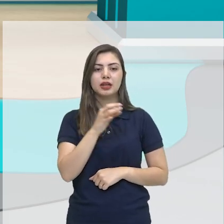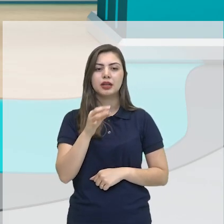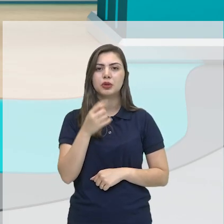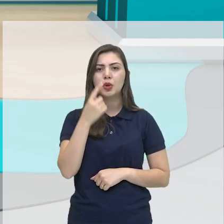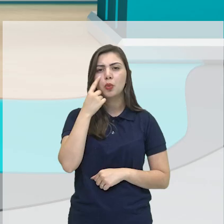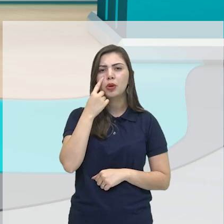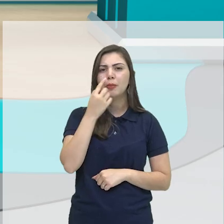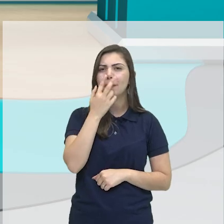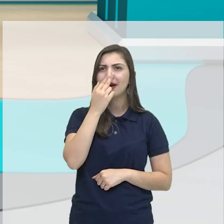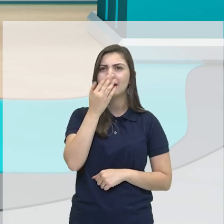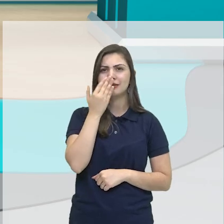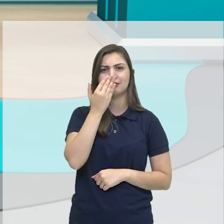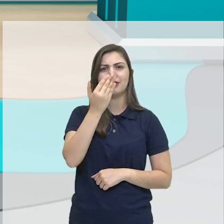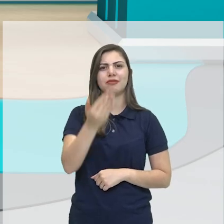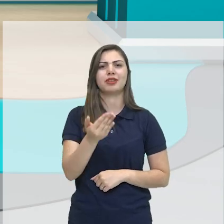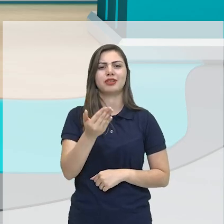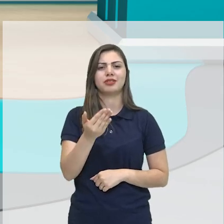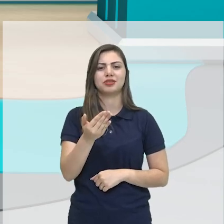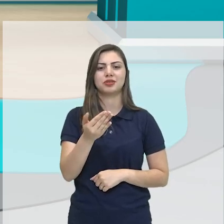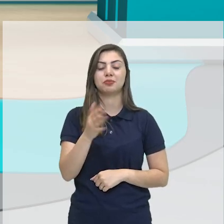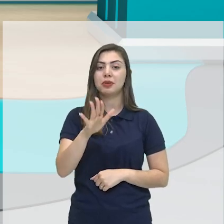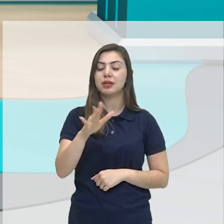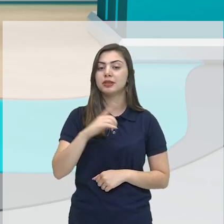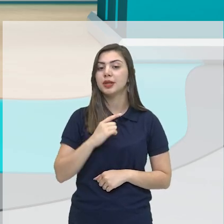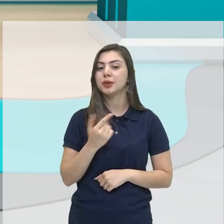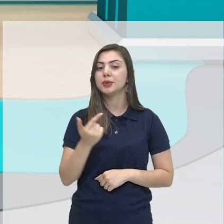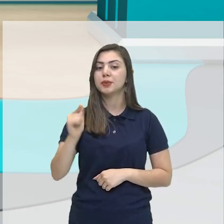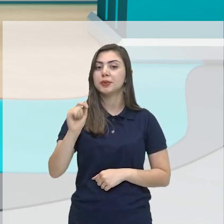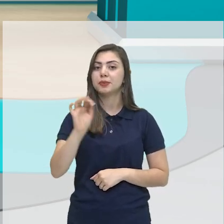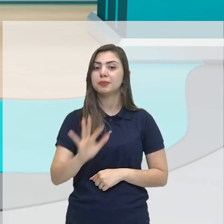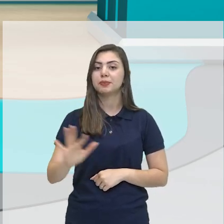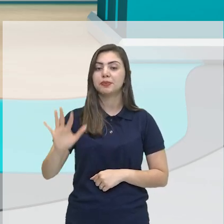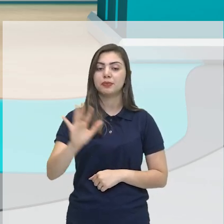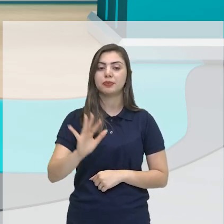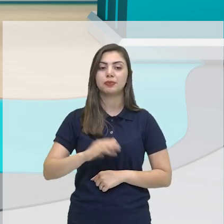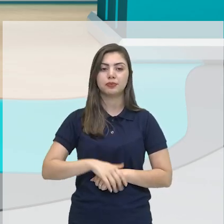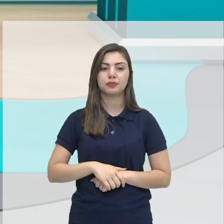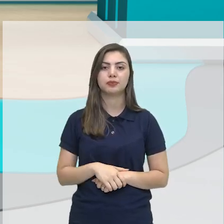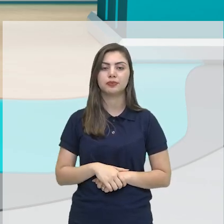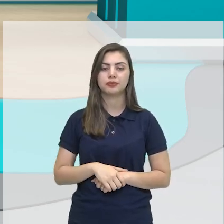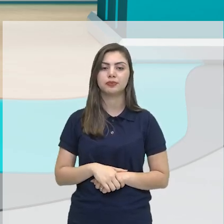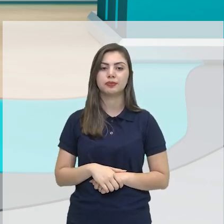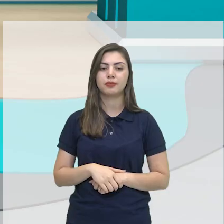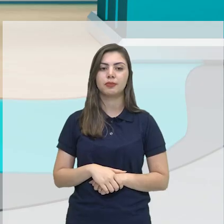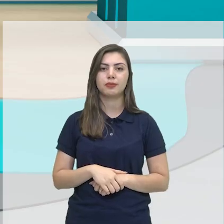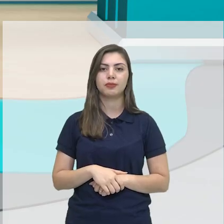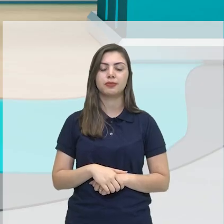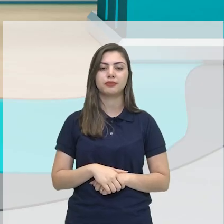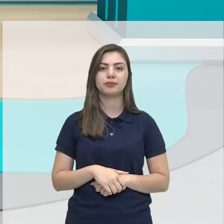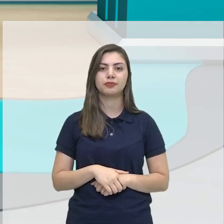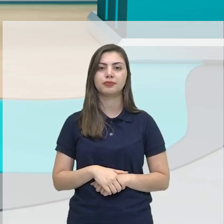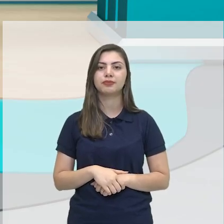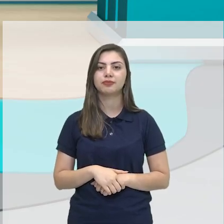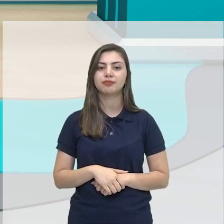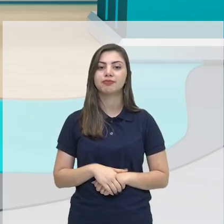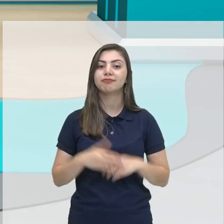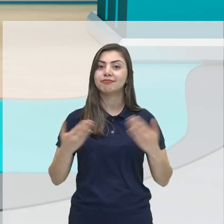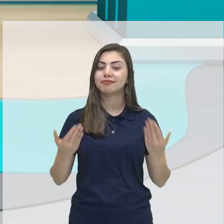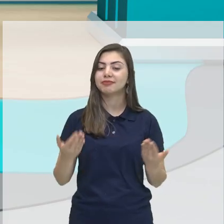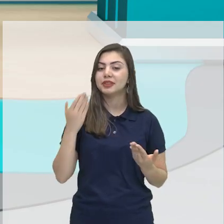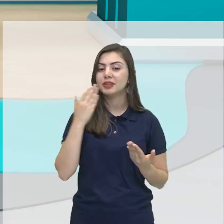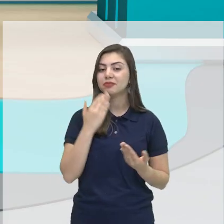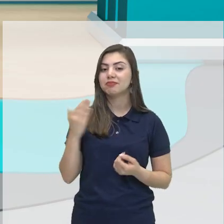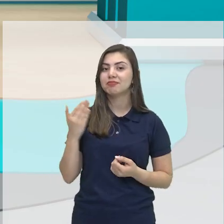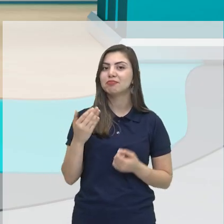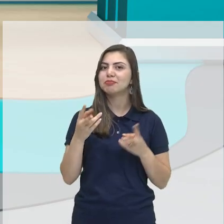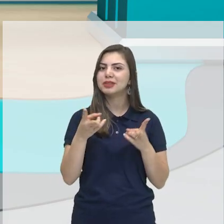as perninhas, ó, de perfil. Ou seja, por isso que eu falo que é quase anti-anatômico, porque a gente não consegue